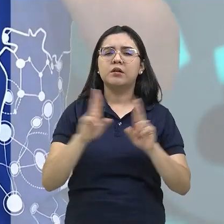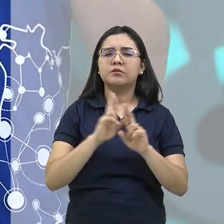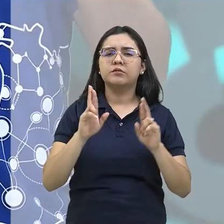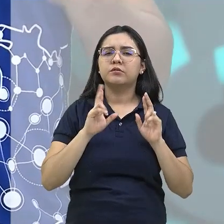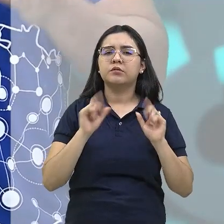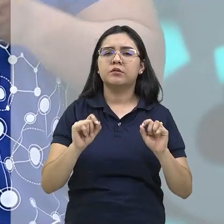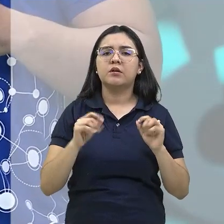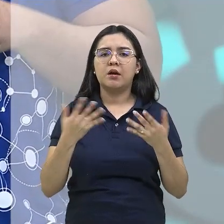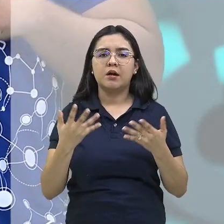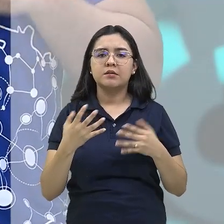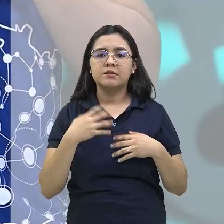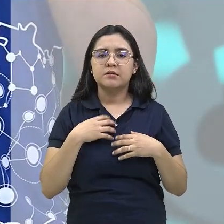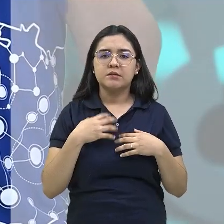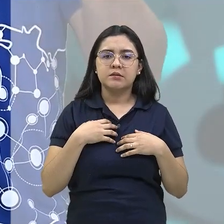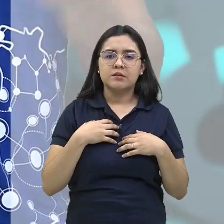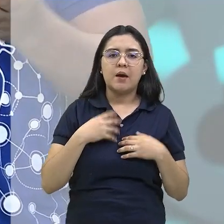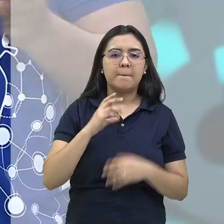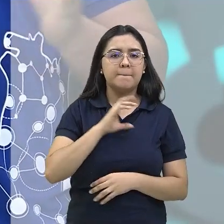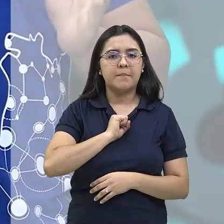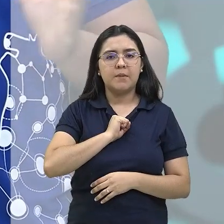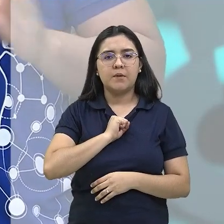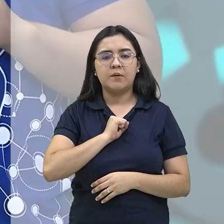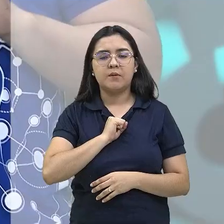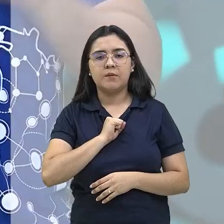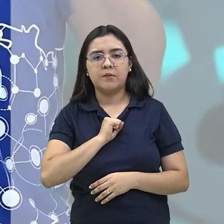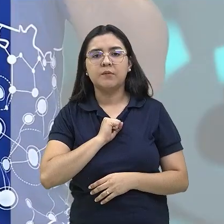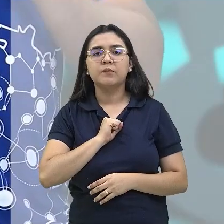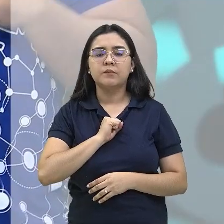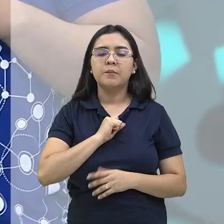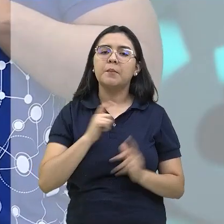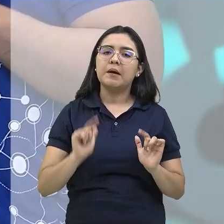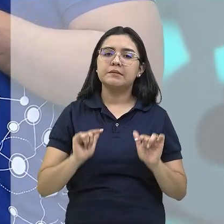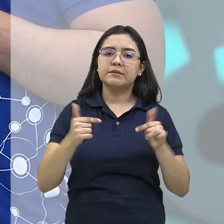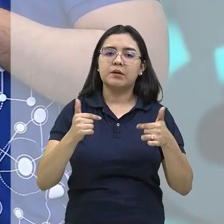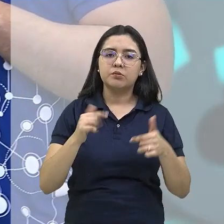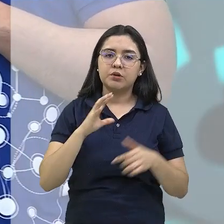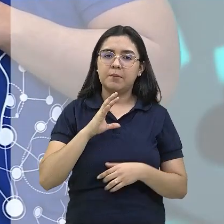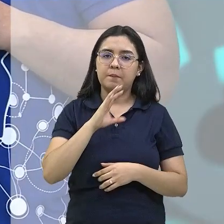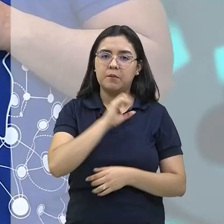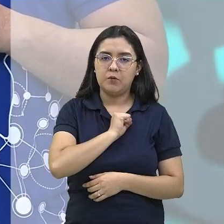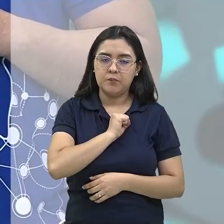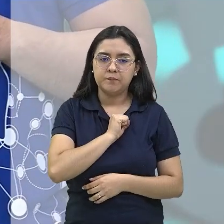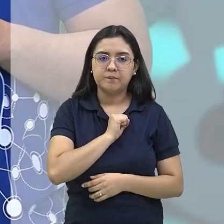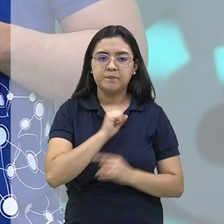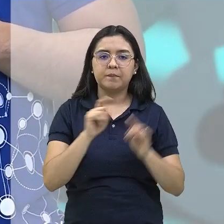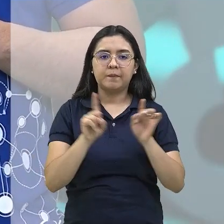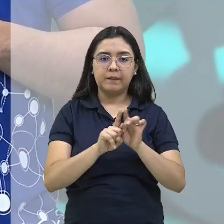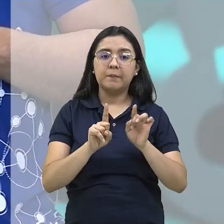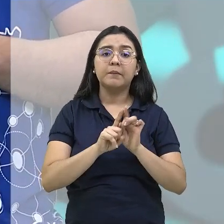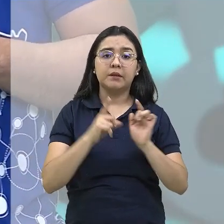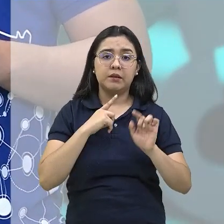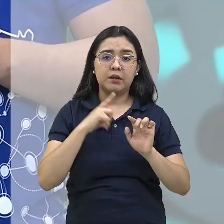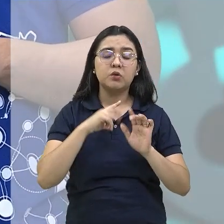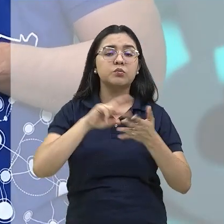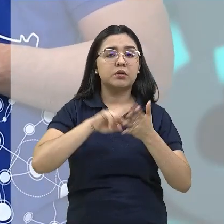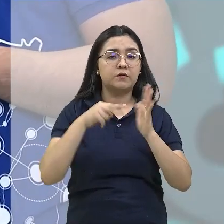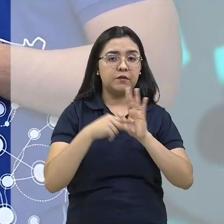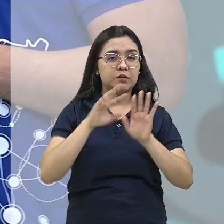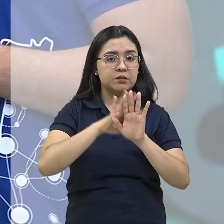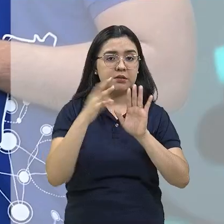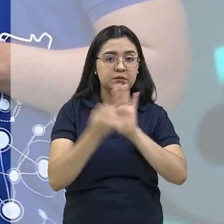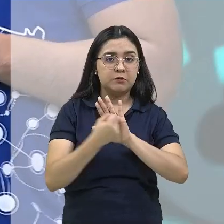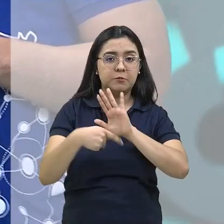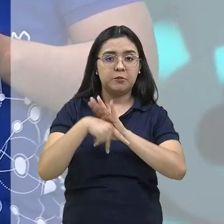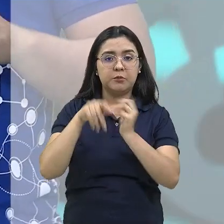ao sentimento amoroso, a um ato de amor. Então, observem que esse coração aqui também é simbólico e está presente no